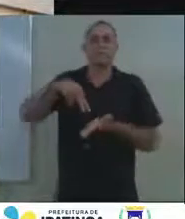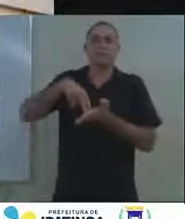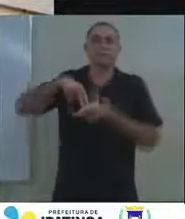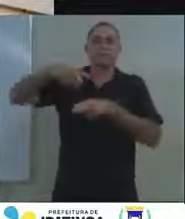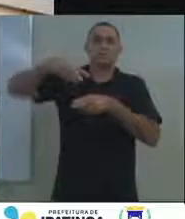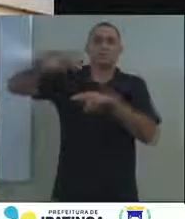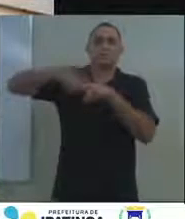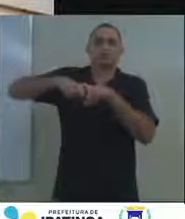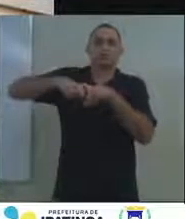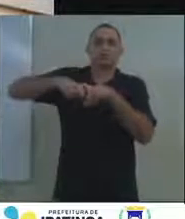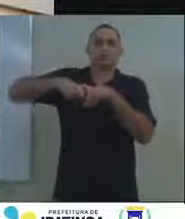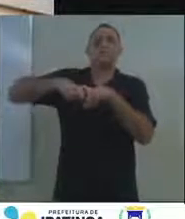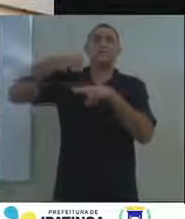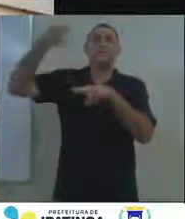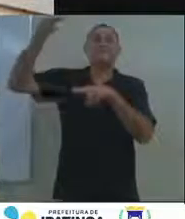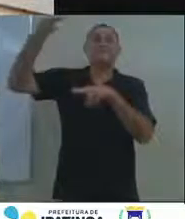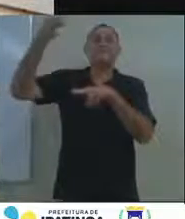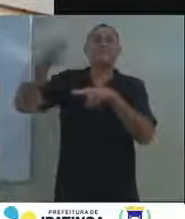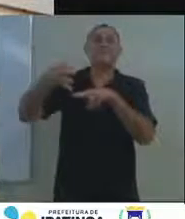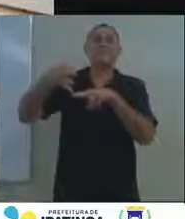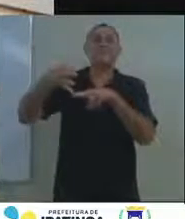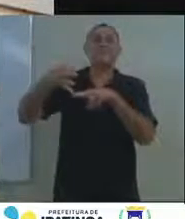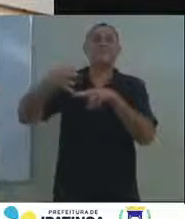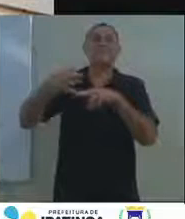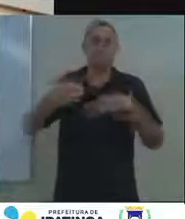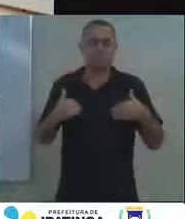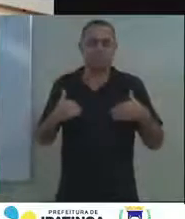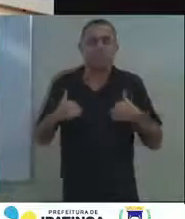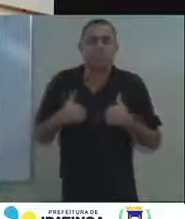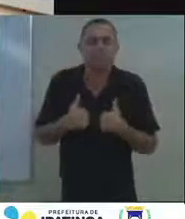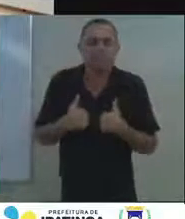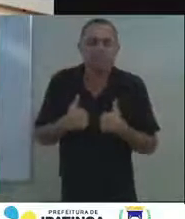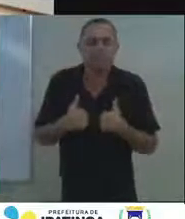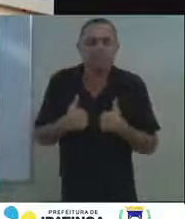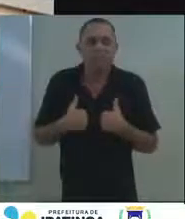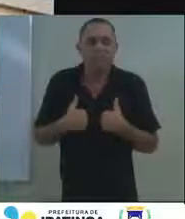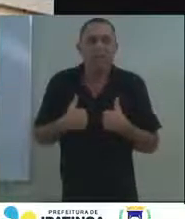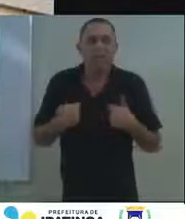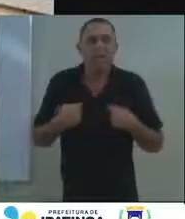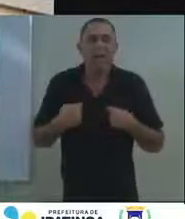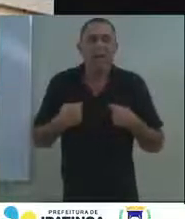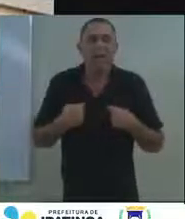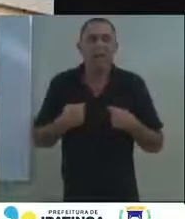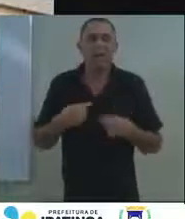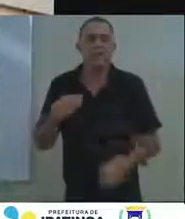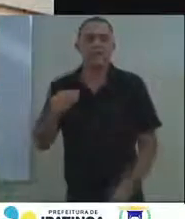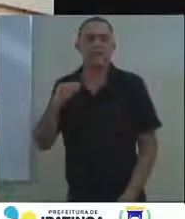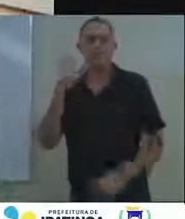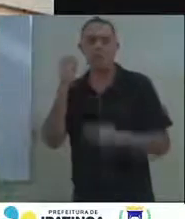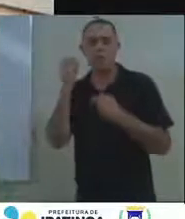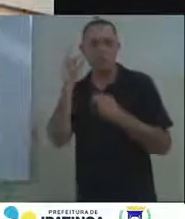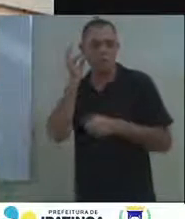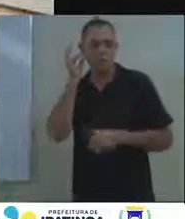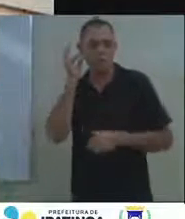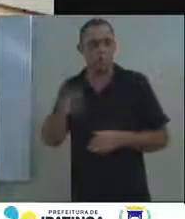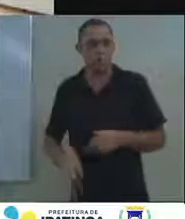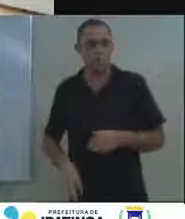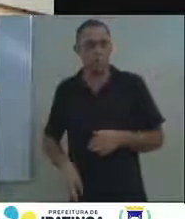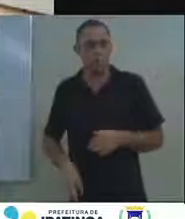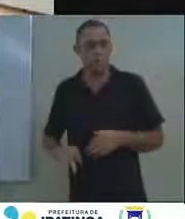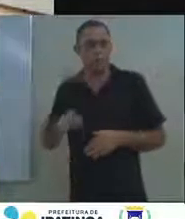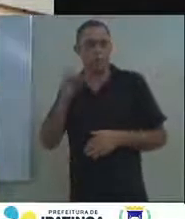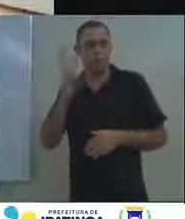aqui, ó, que eu tô fazendo é uma dica excelente. Vai utilizar fone de ouvido, utilize só de um lado, não utilize dos